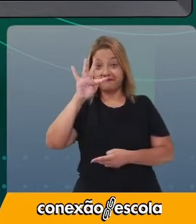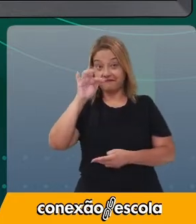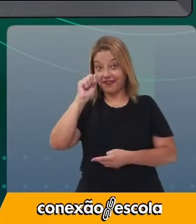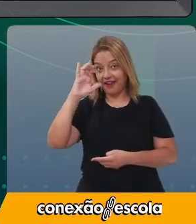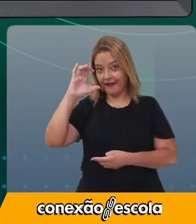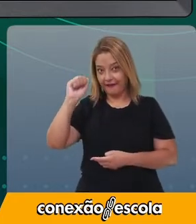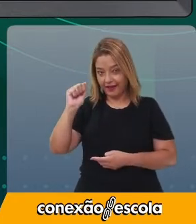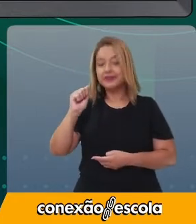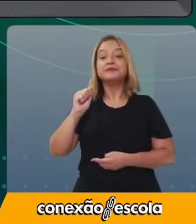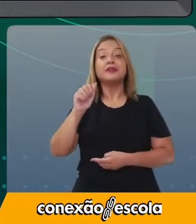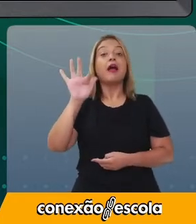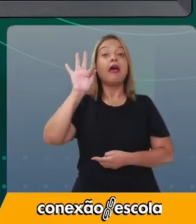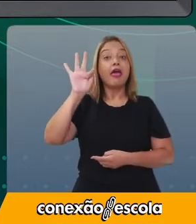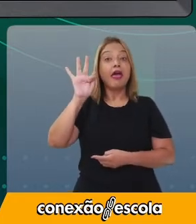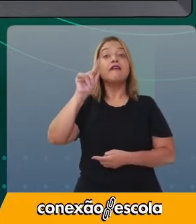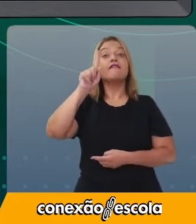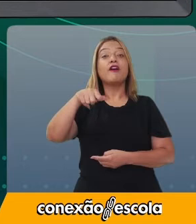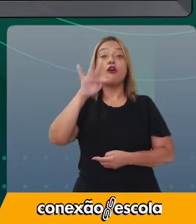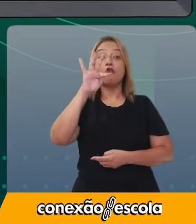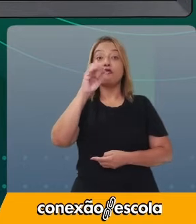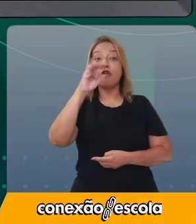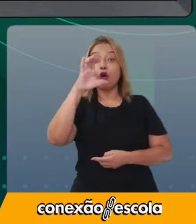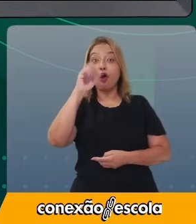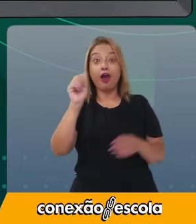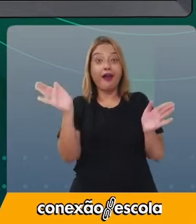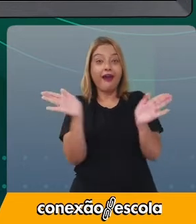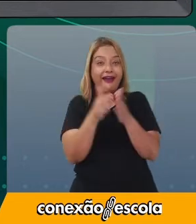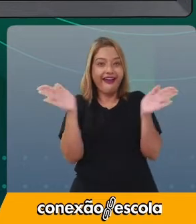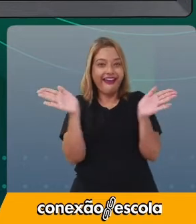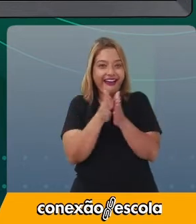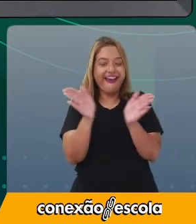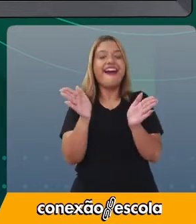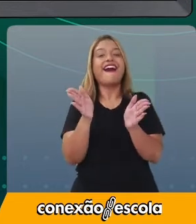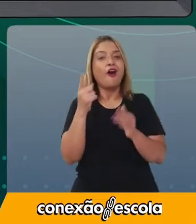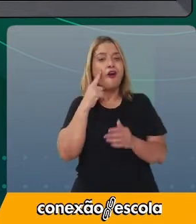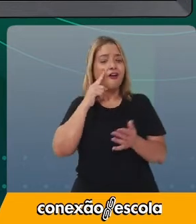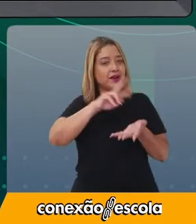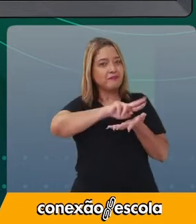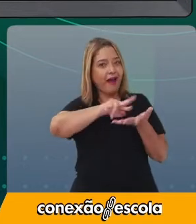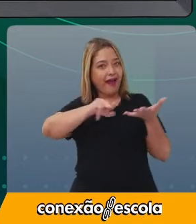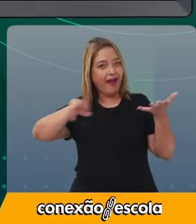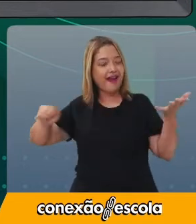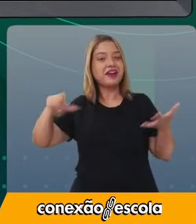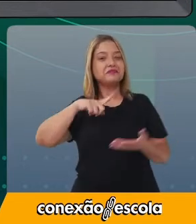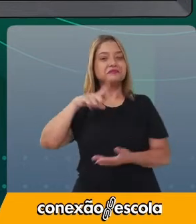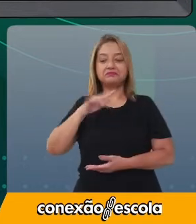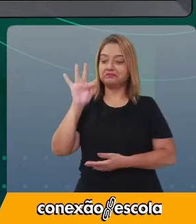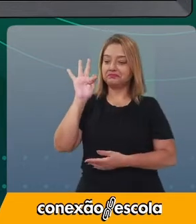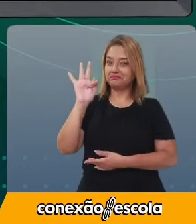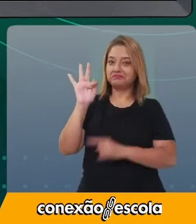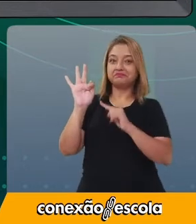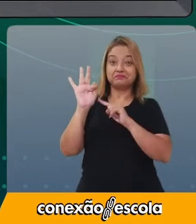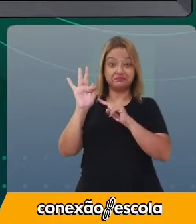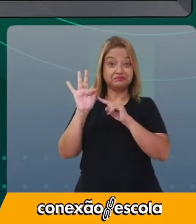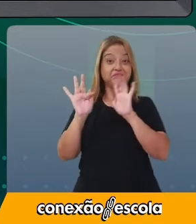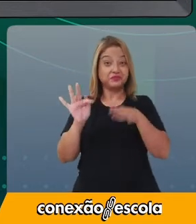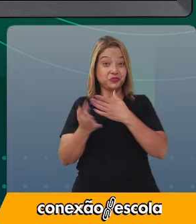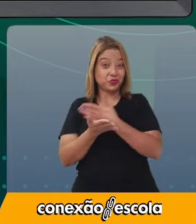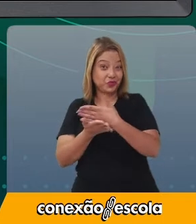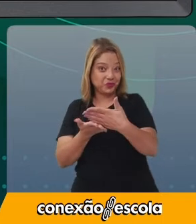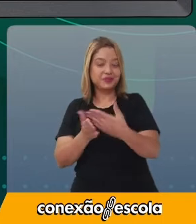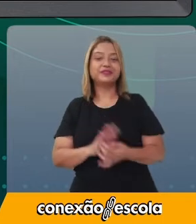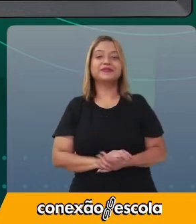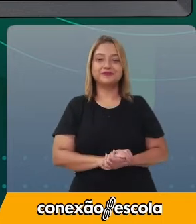F de foca. Olha quantas palavras a gente tem que começa com a letra F.